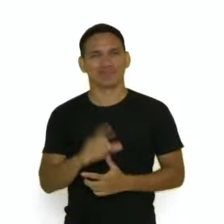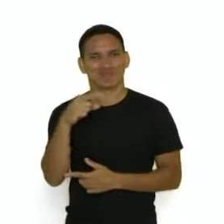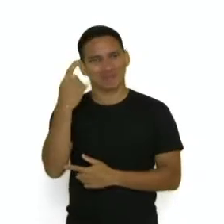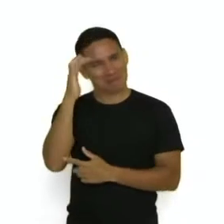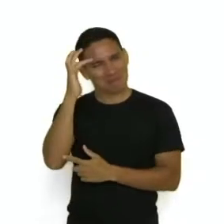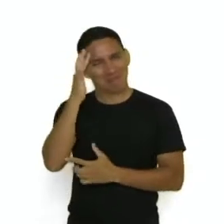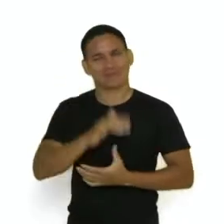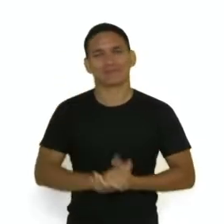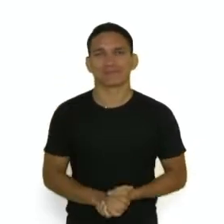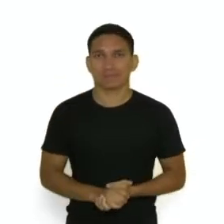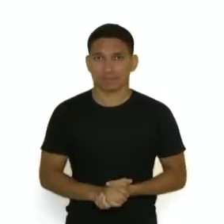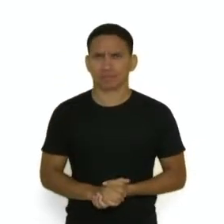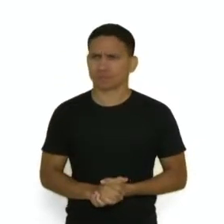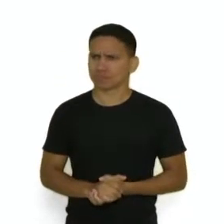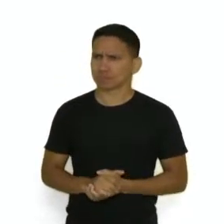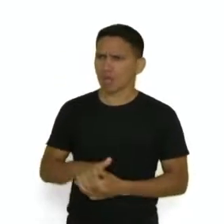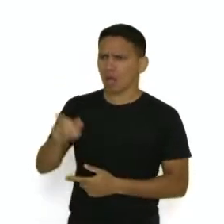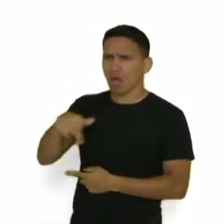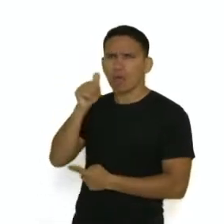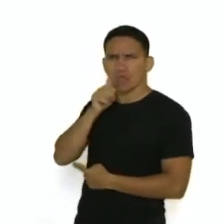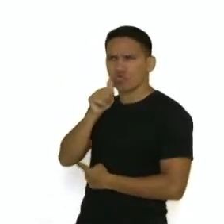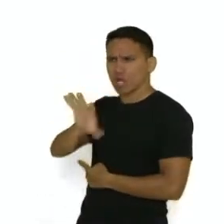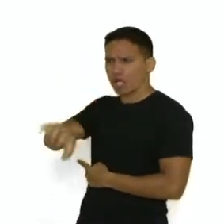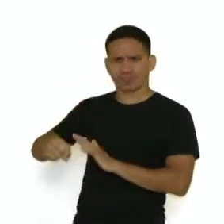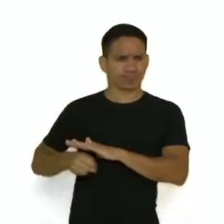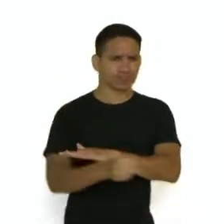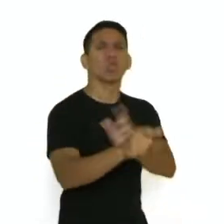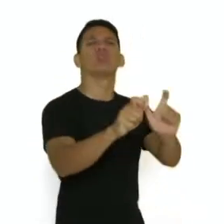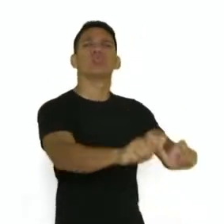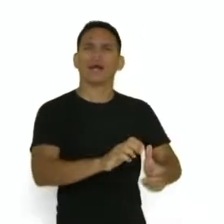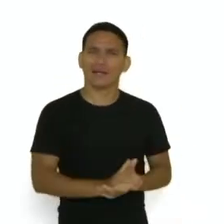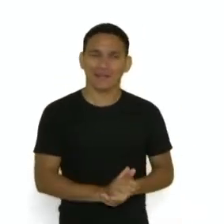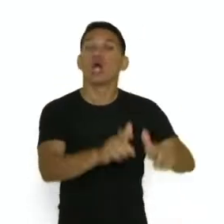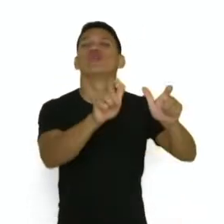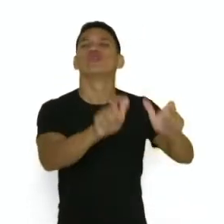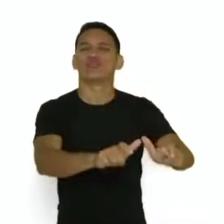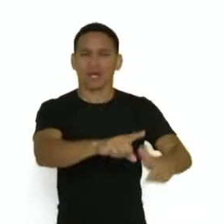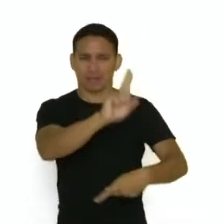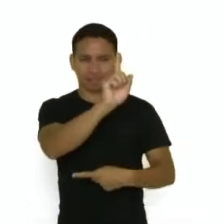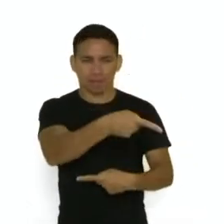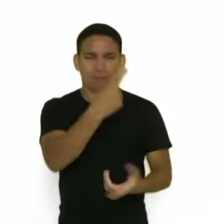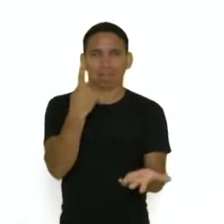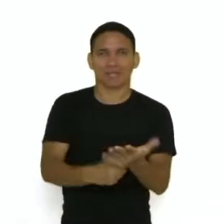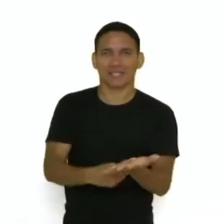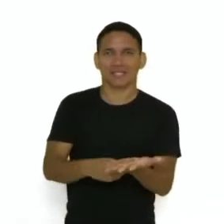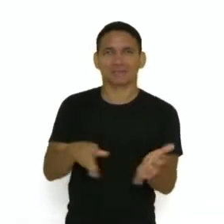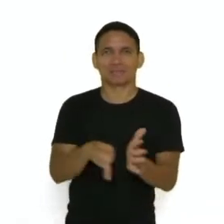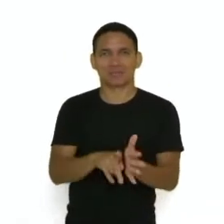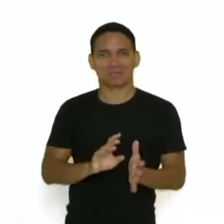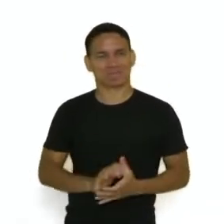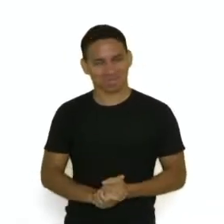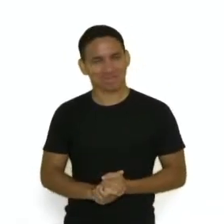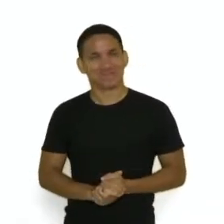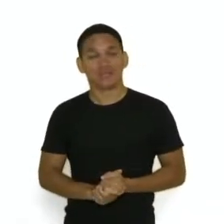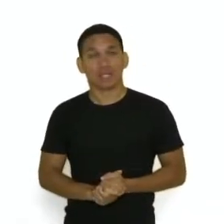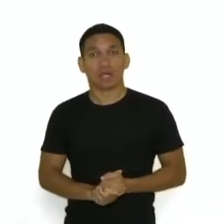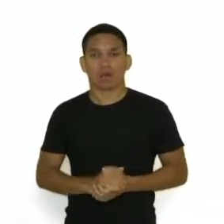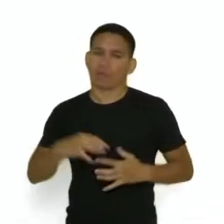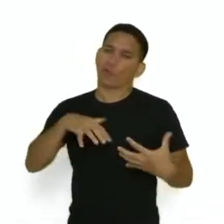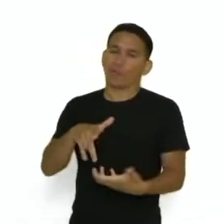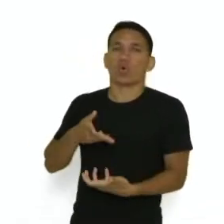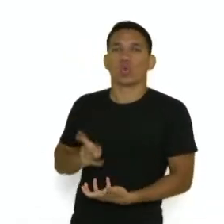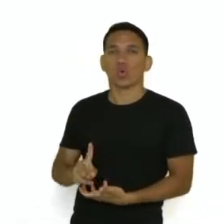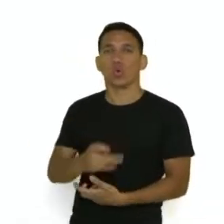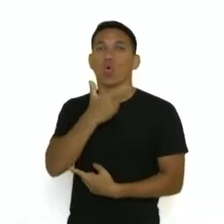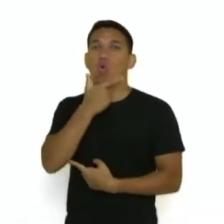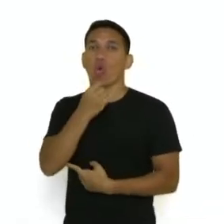refletir? Botem as mulheres no lugar em que se tomam as decisões. O mundo ainda é dos homens, porque